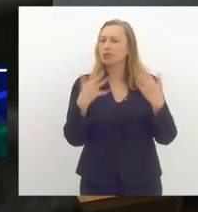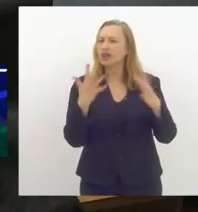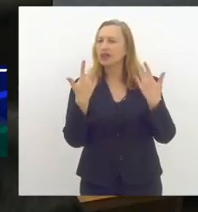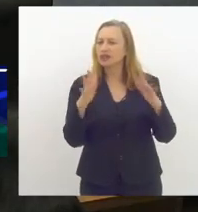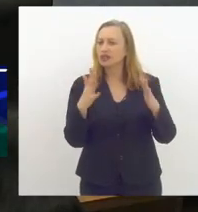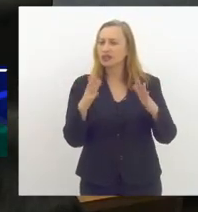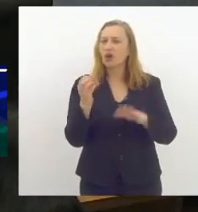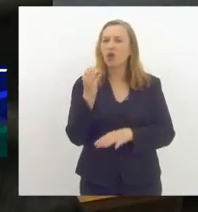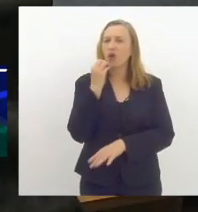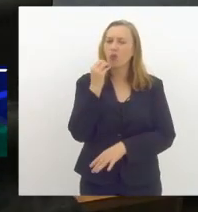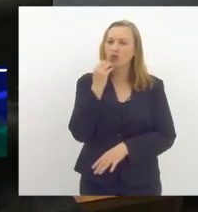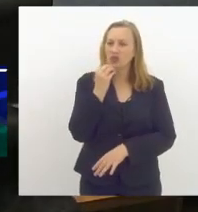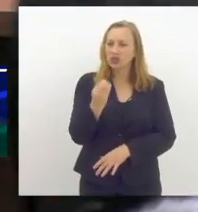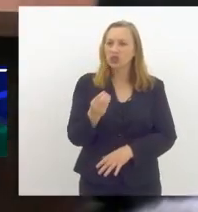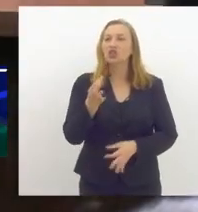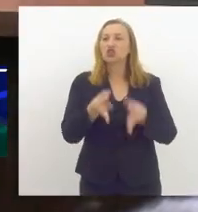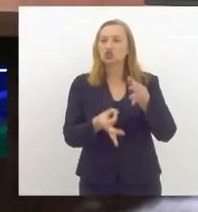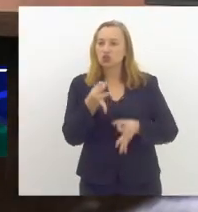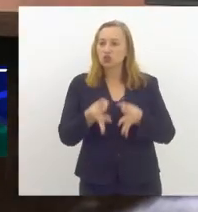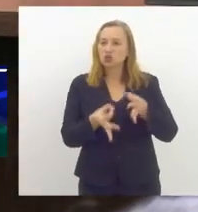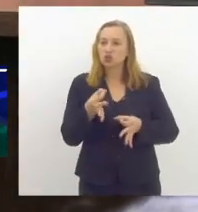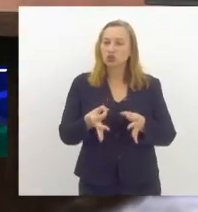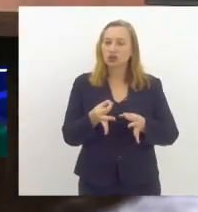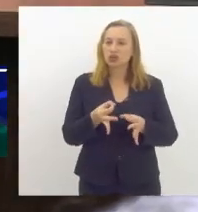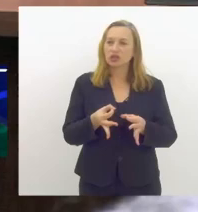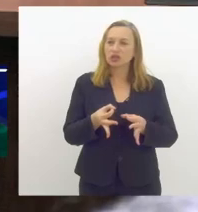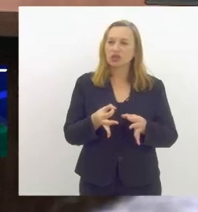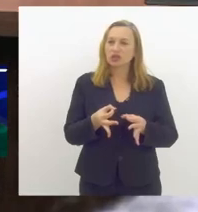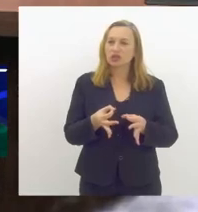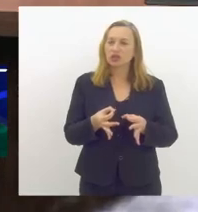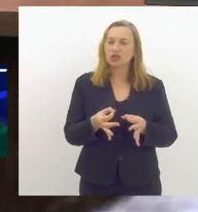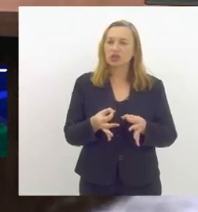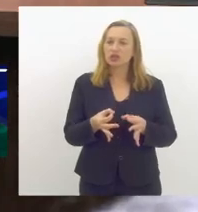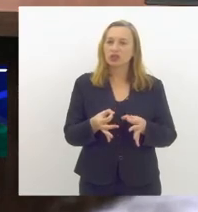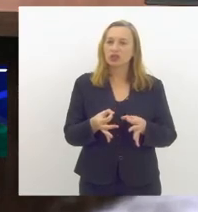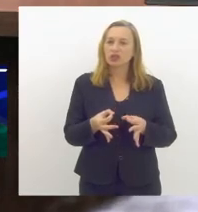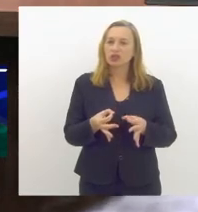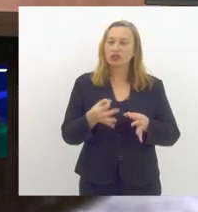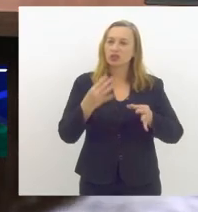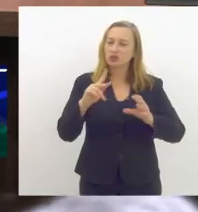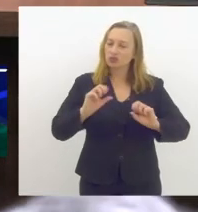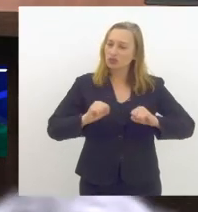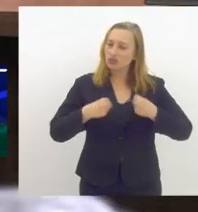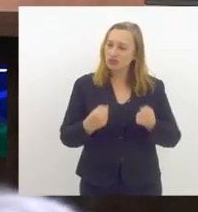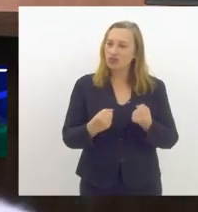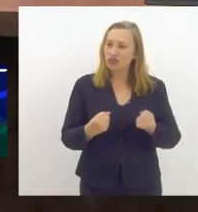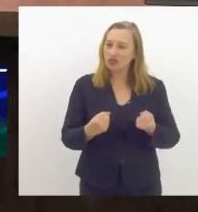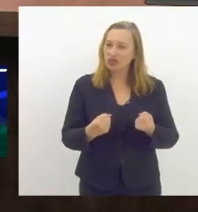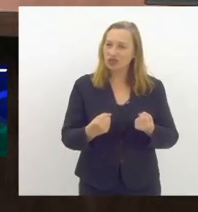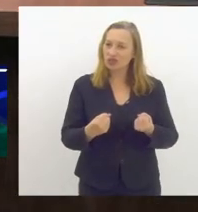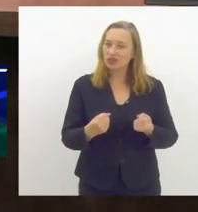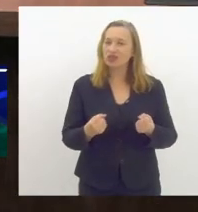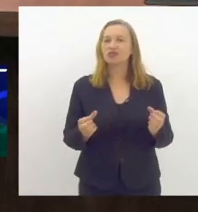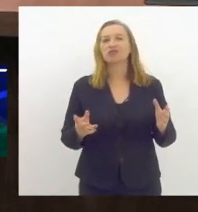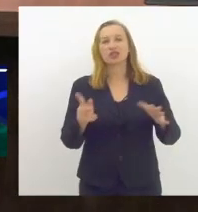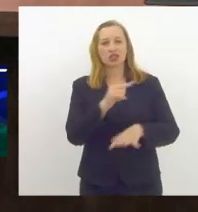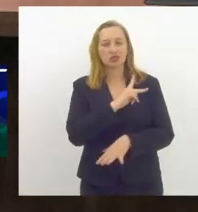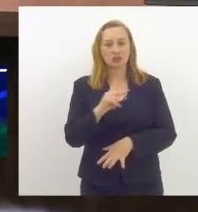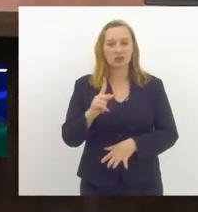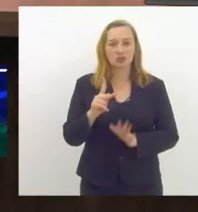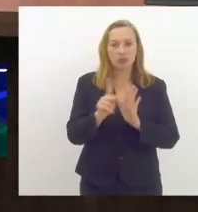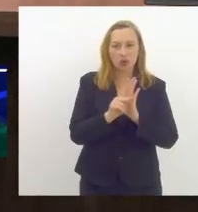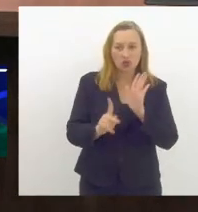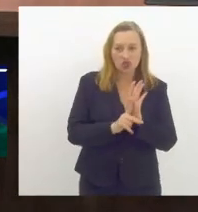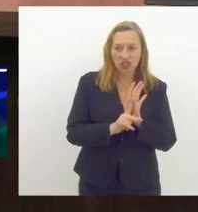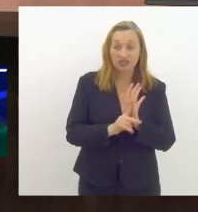mais do que oportuno mais do que justo da sua defesa inabalável em defesa desse projeto